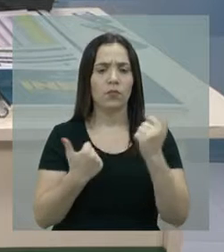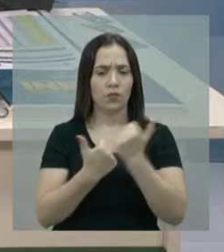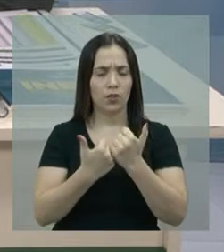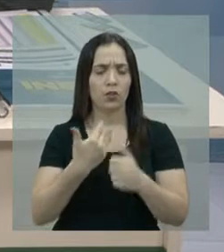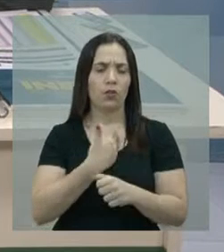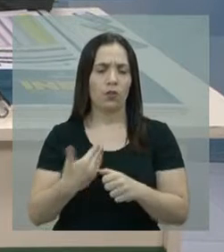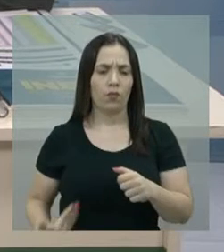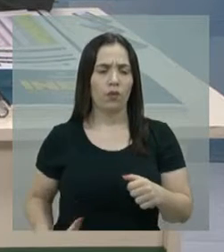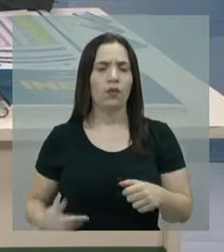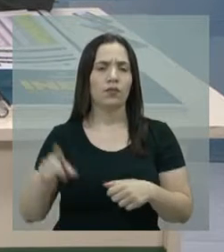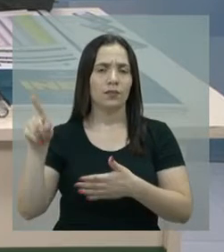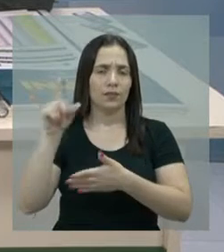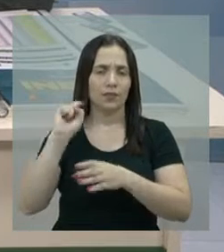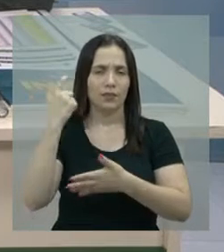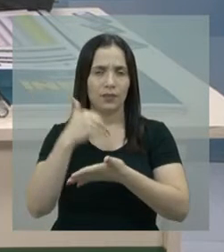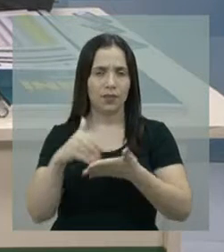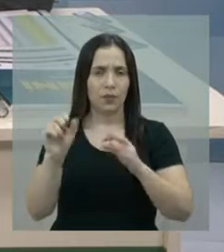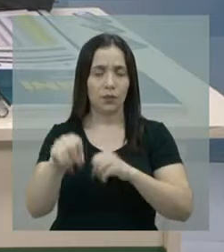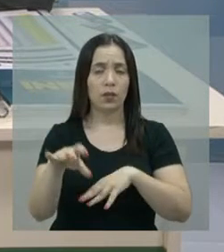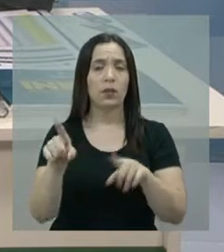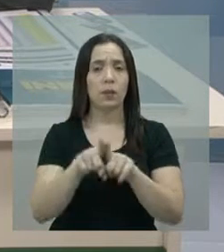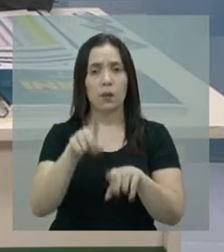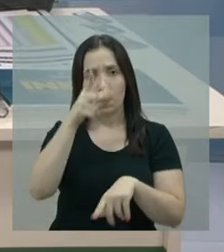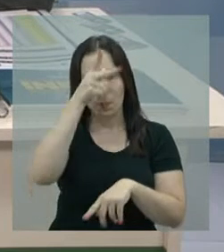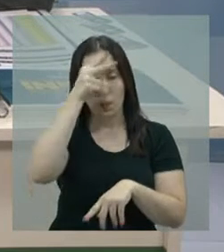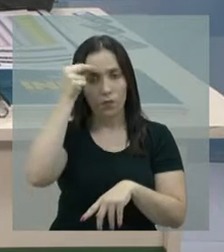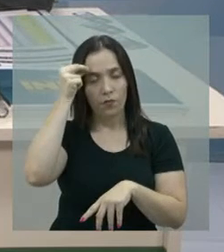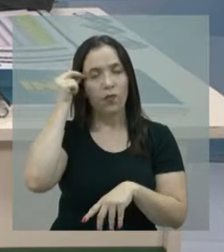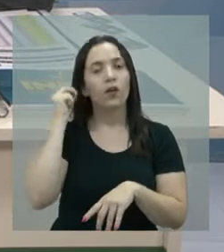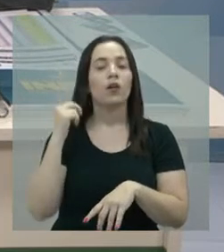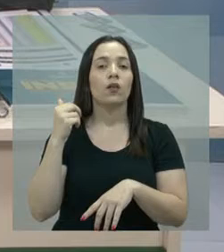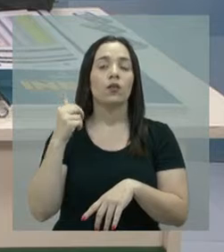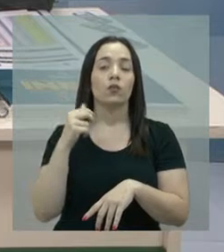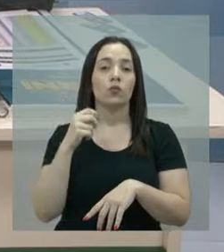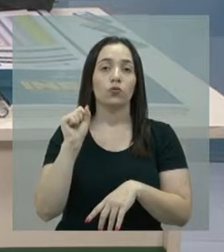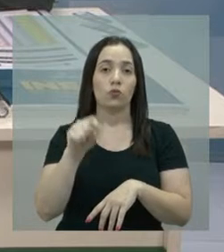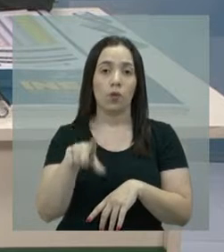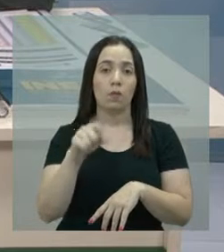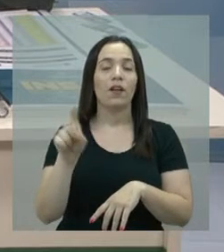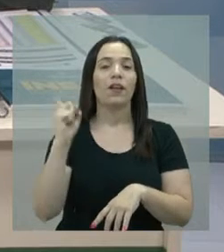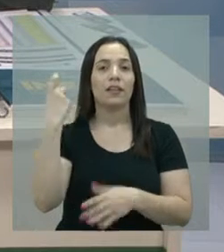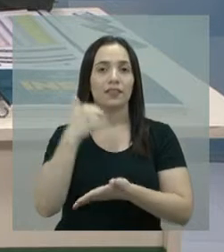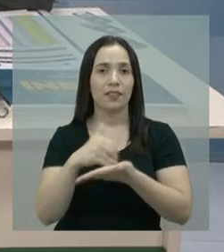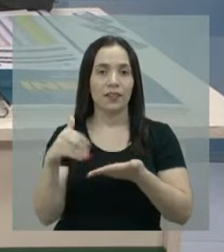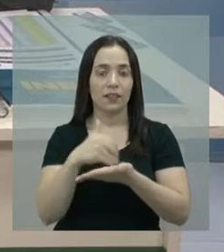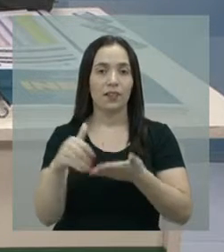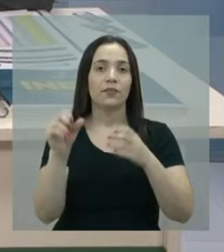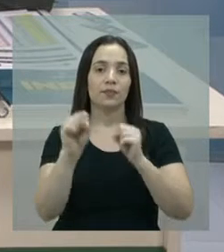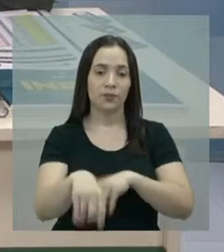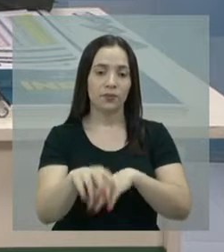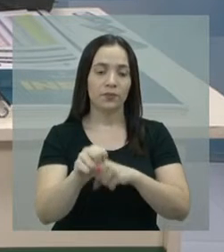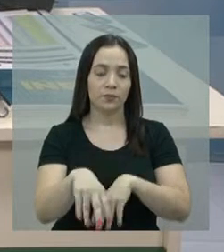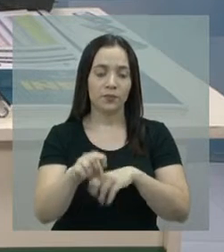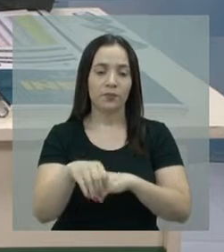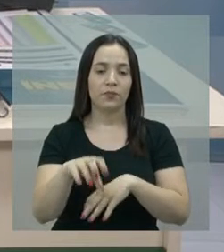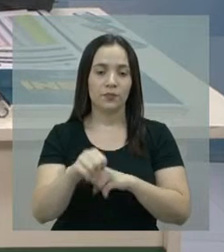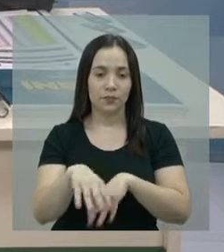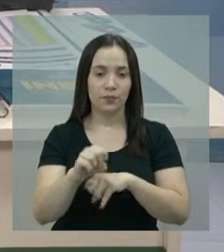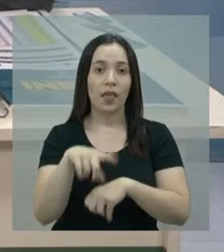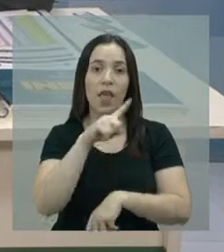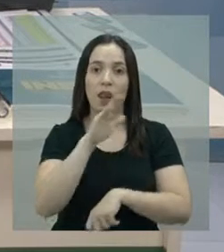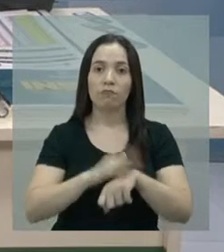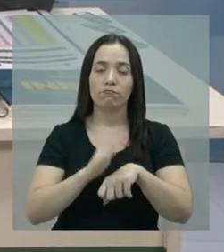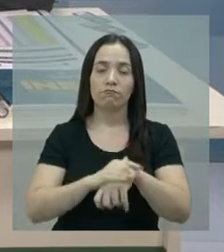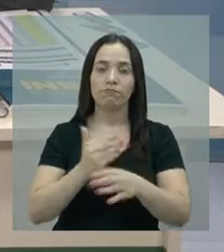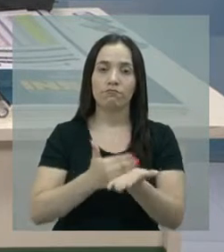vice-governadora, ex-secretária de Educação, como do prefeito de Sobral atual, que foi secretário de Educação também. Também, né, no início desse processo, você